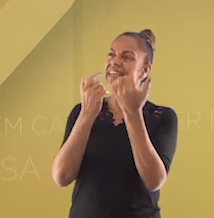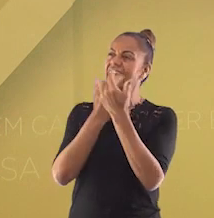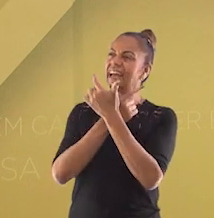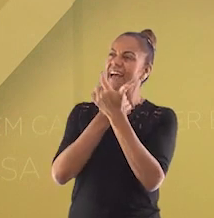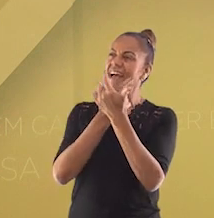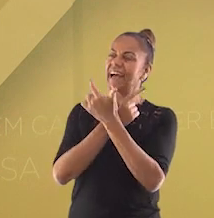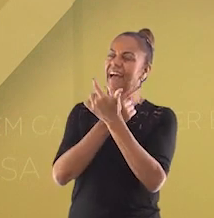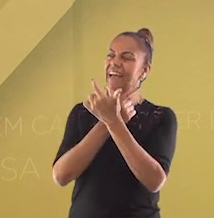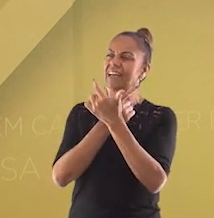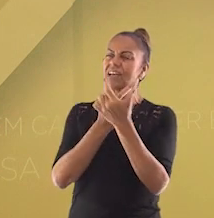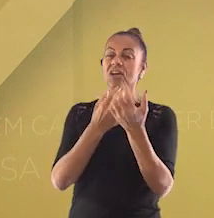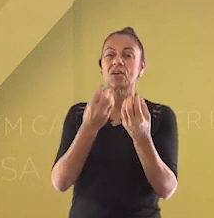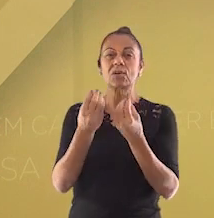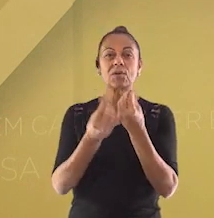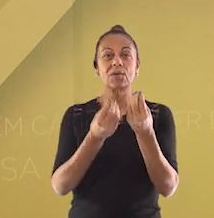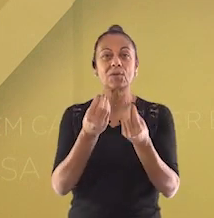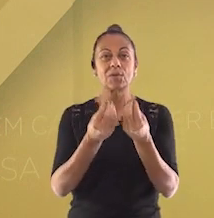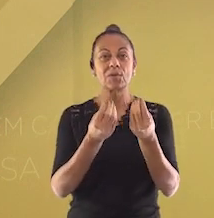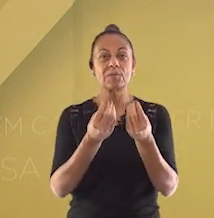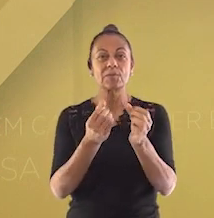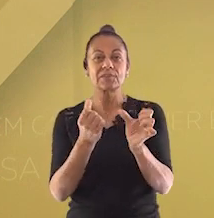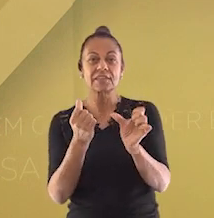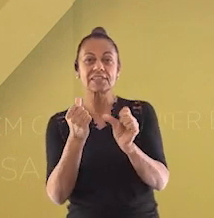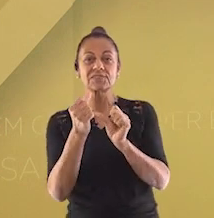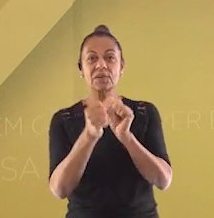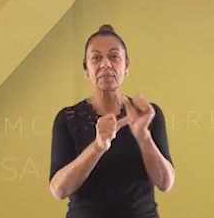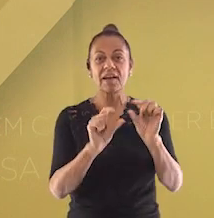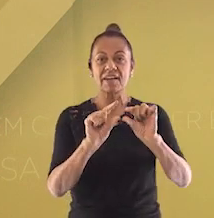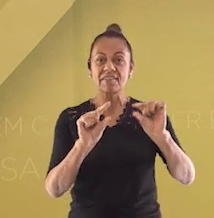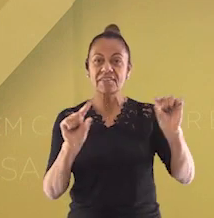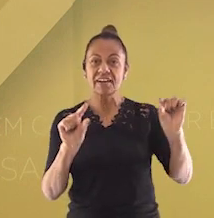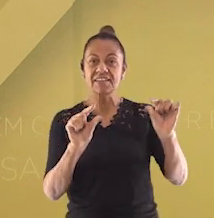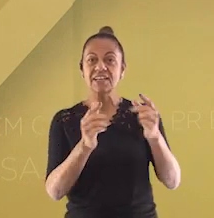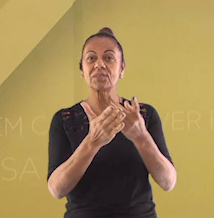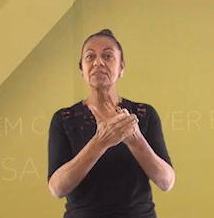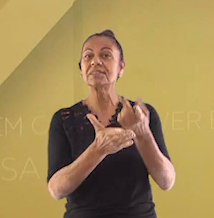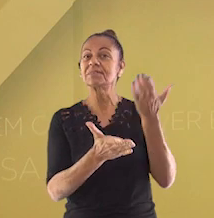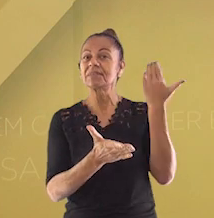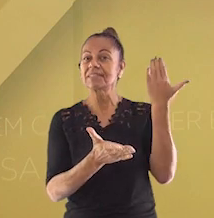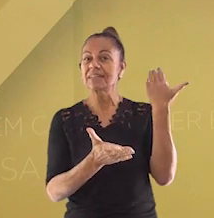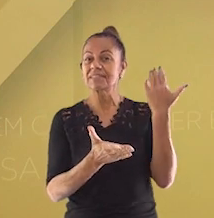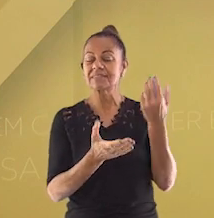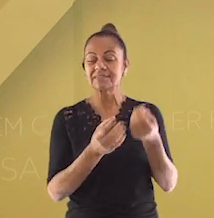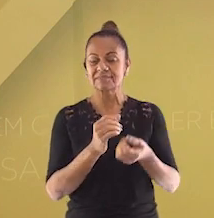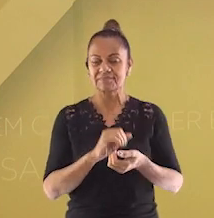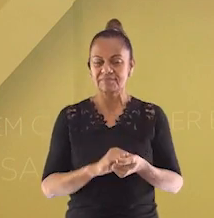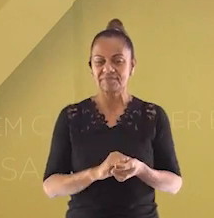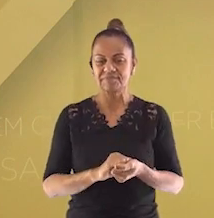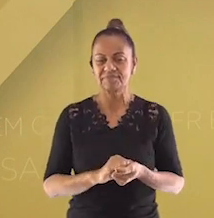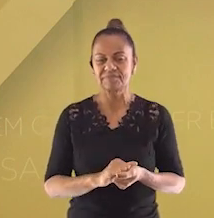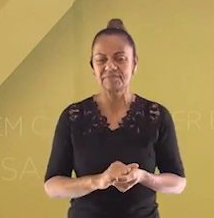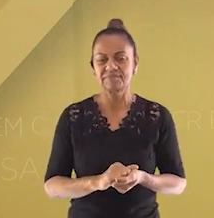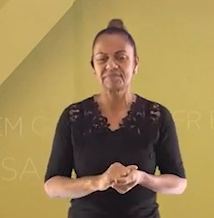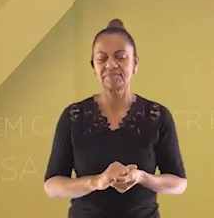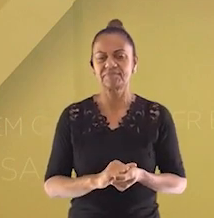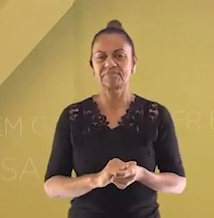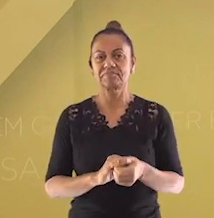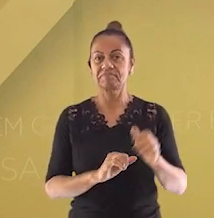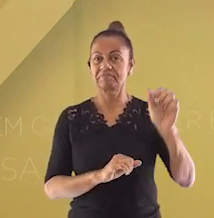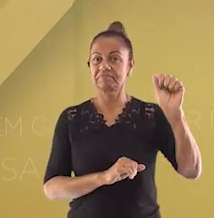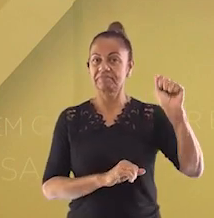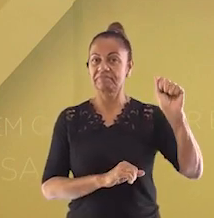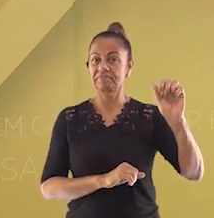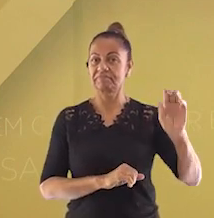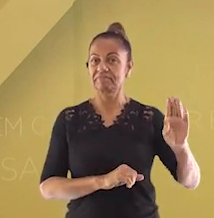simples vejamos as opções a lá B lá fim